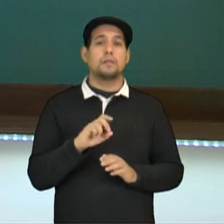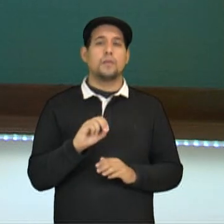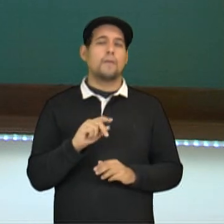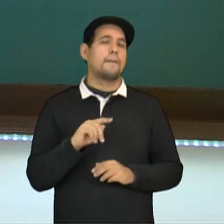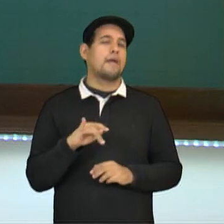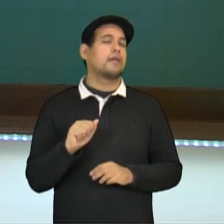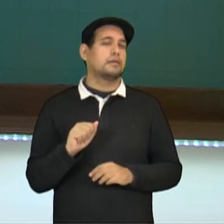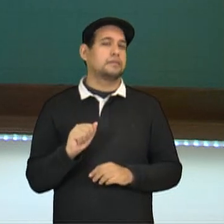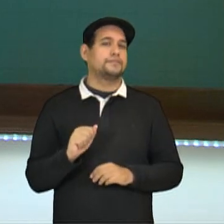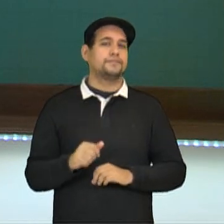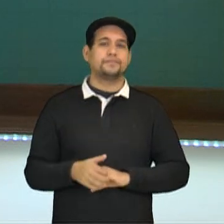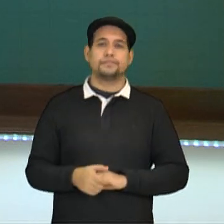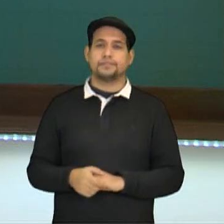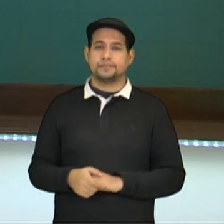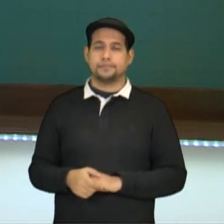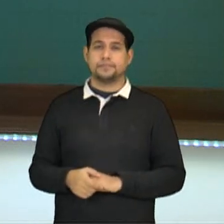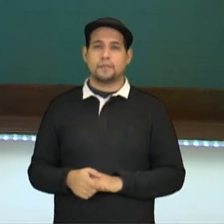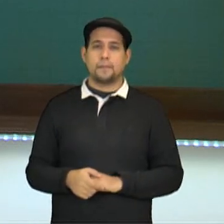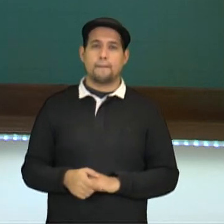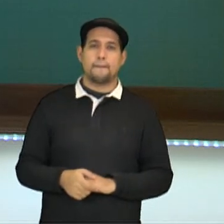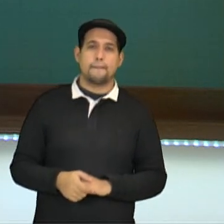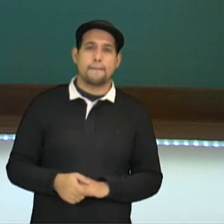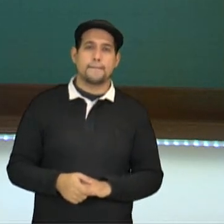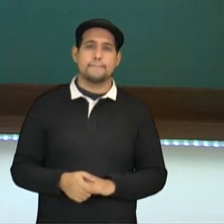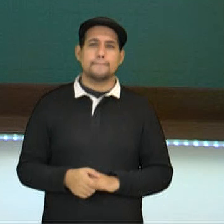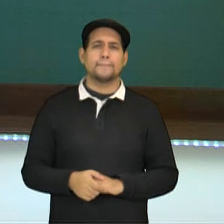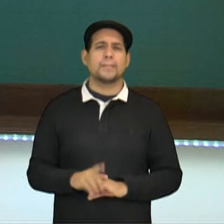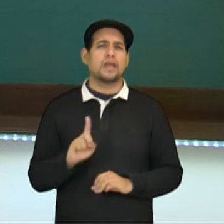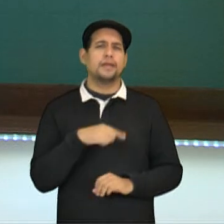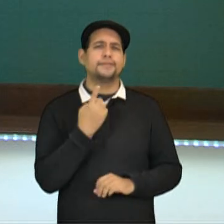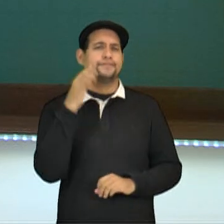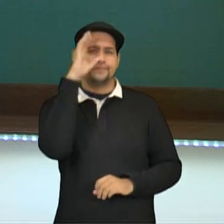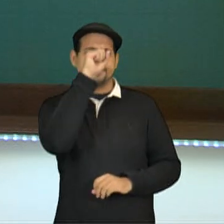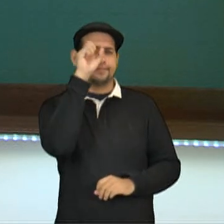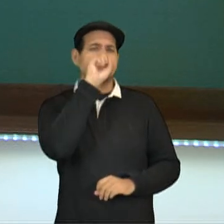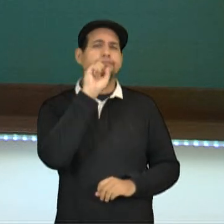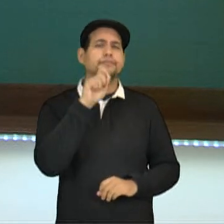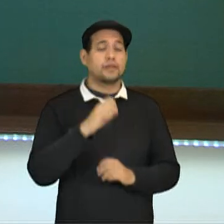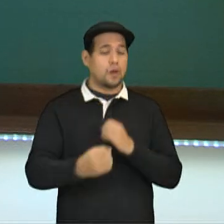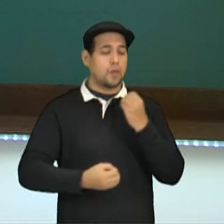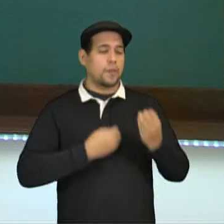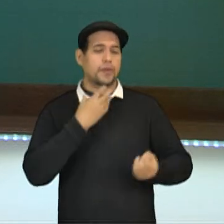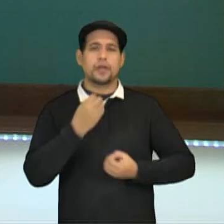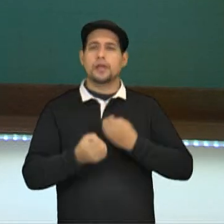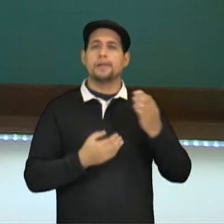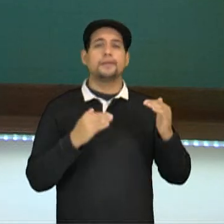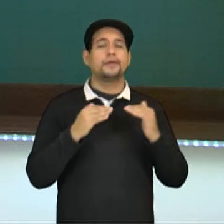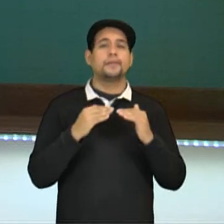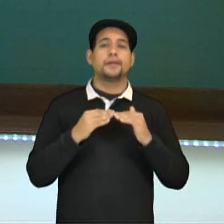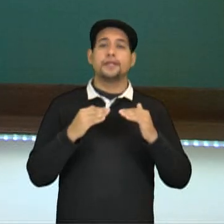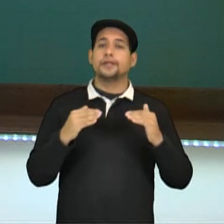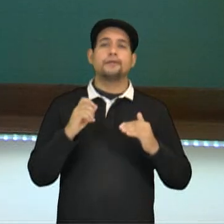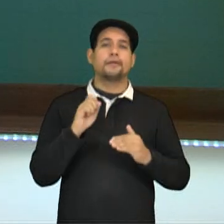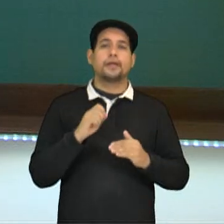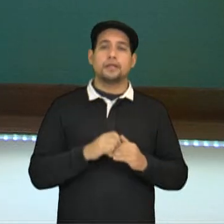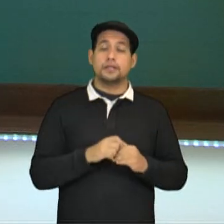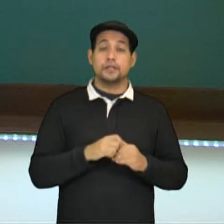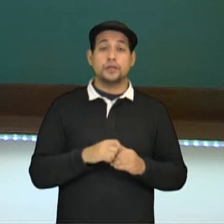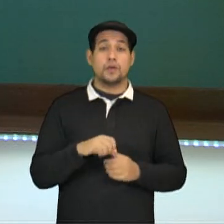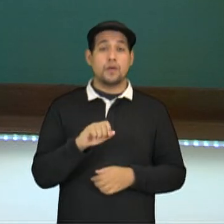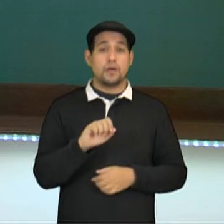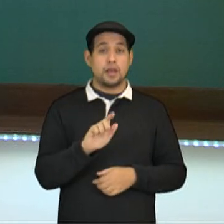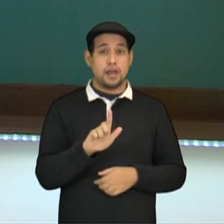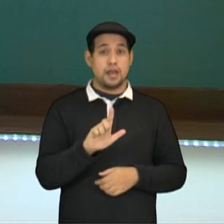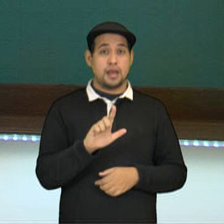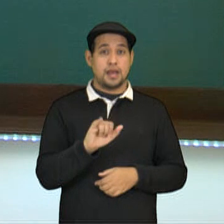texto épico. O que aprendemos? O poema faz parte do gênero literário